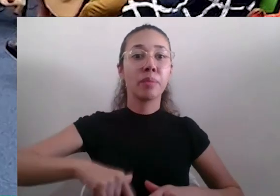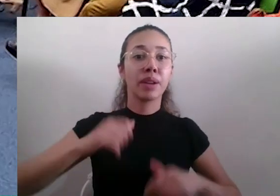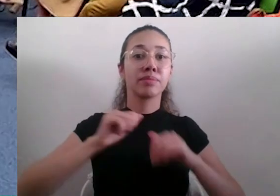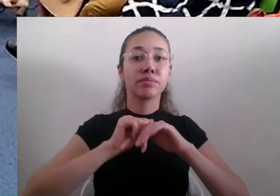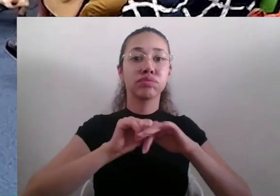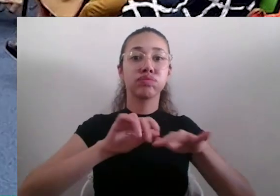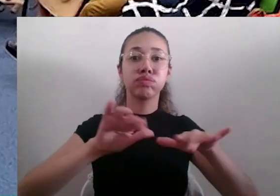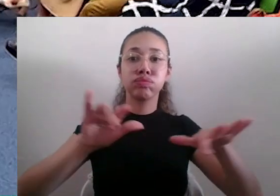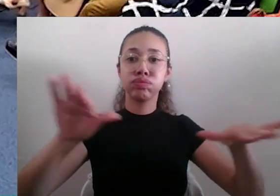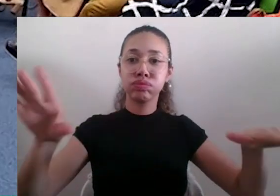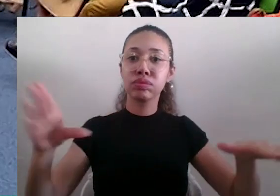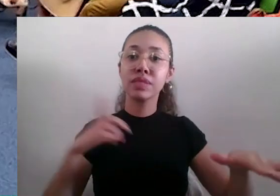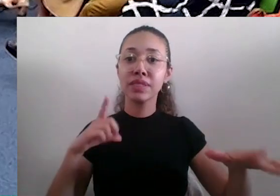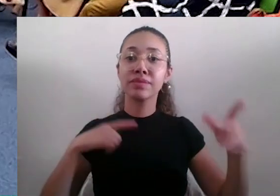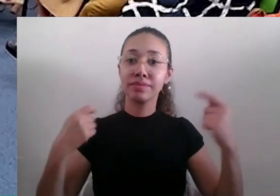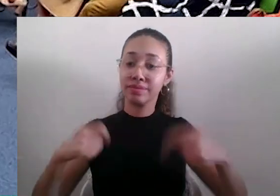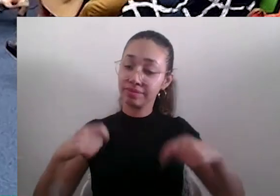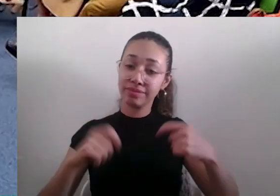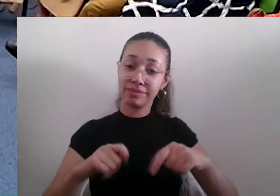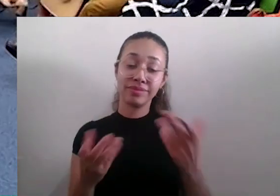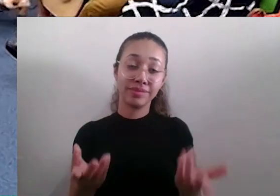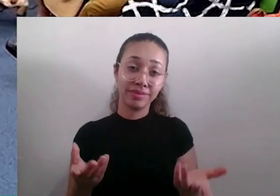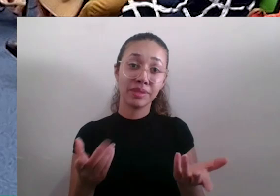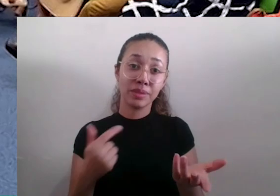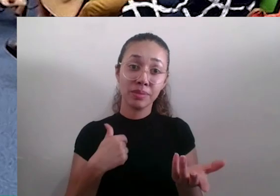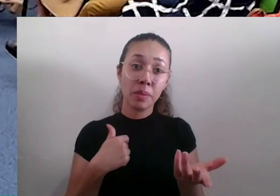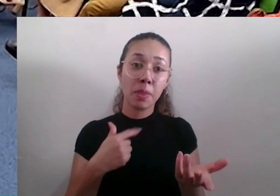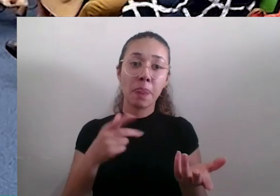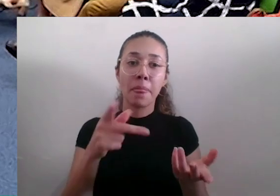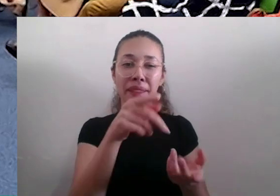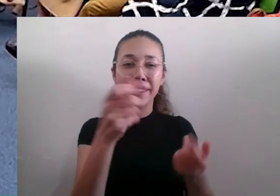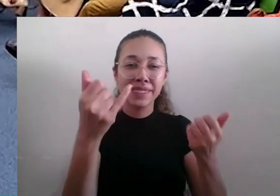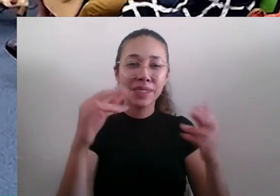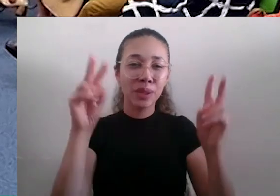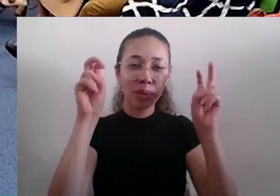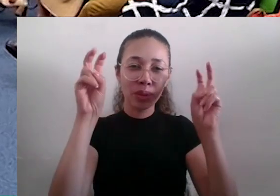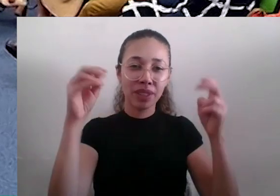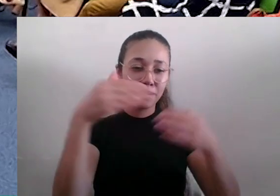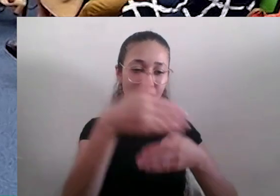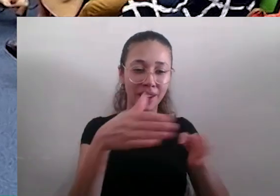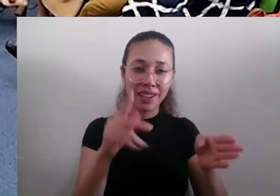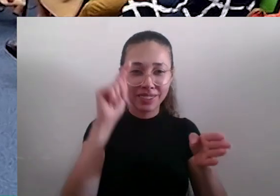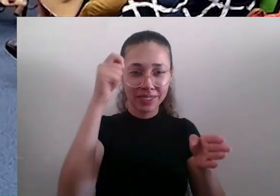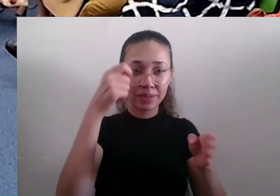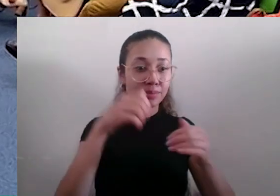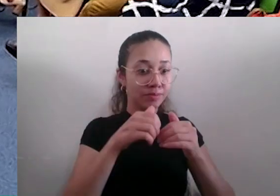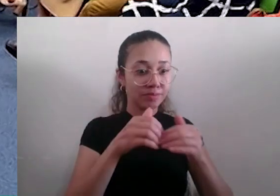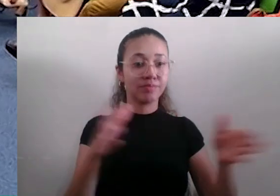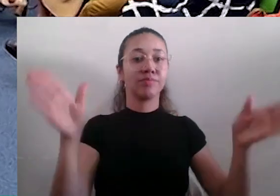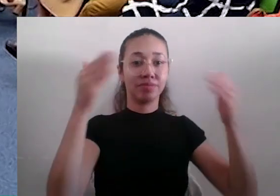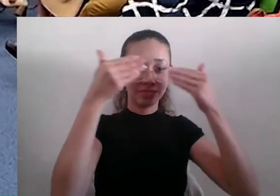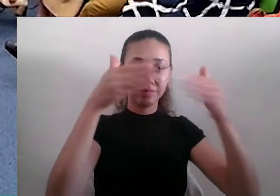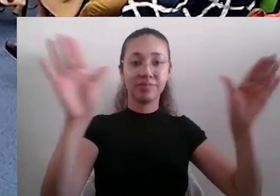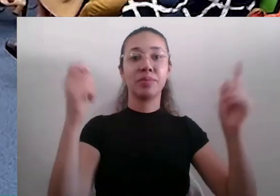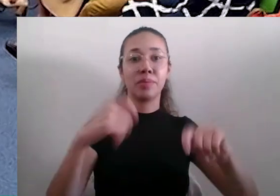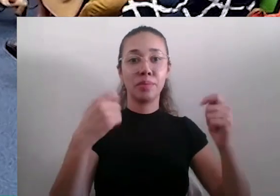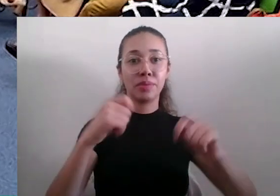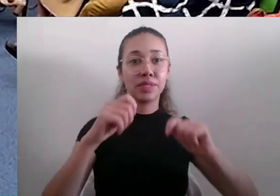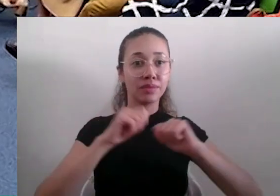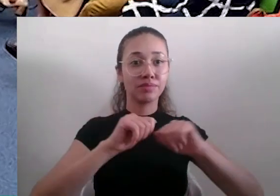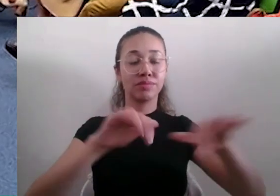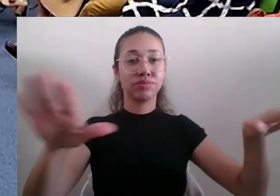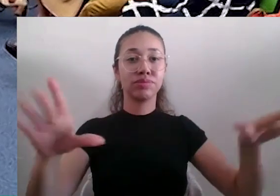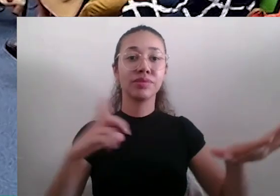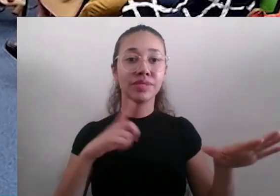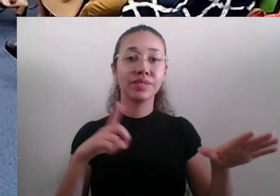a gente falou da meu ponto é essa caixa preta e abrir essa caixa preta escutar o que tem dentro conseguir furar a gente